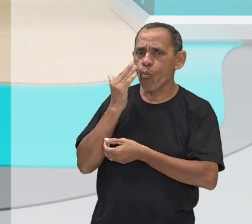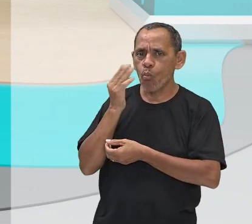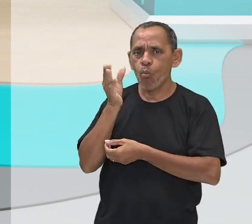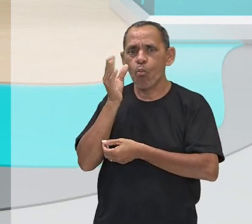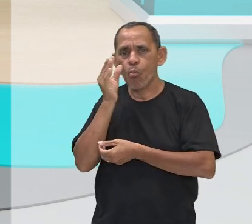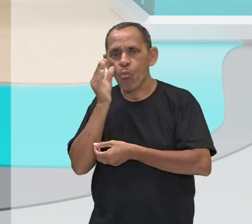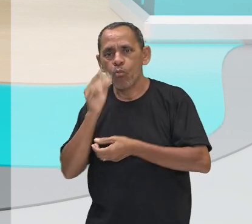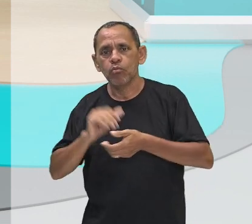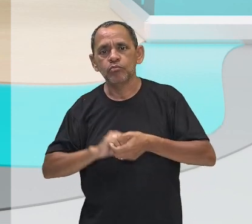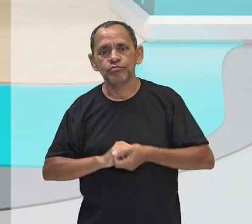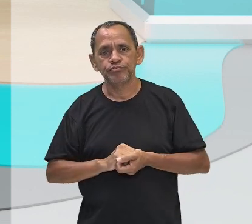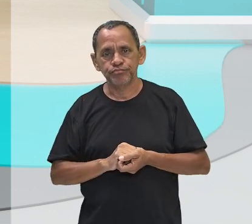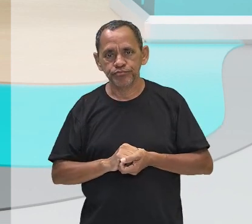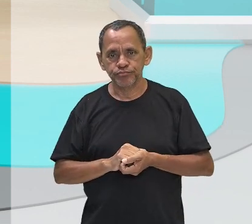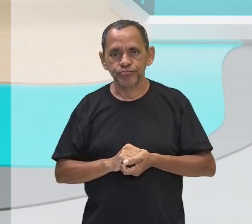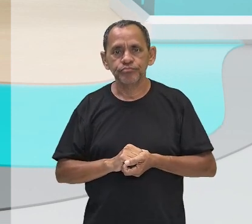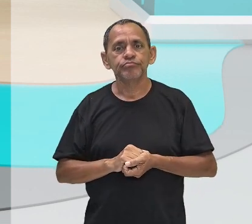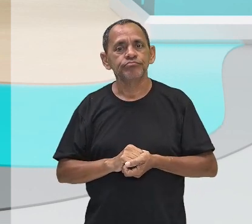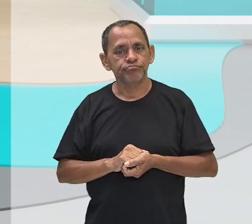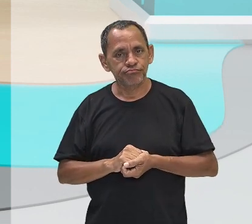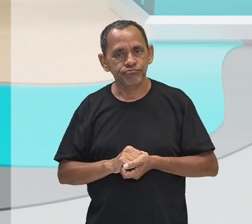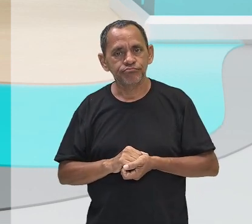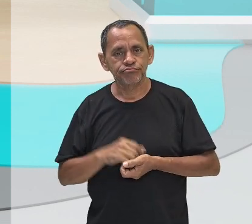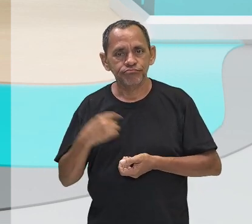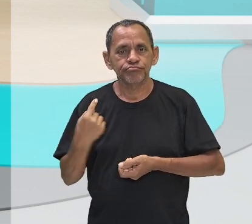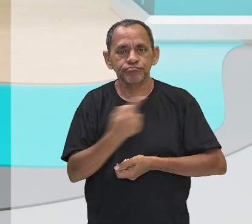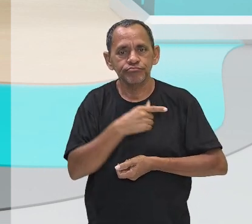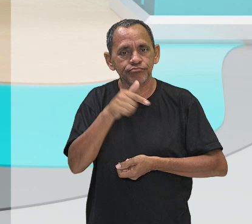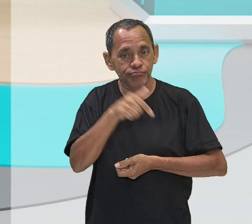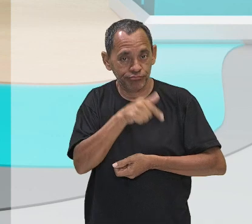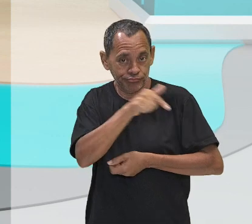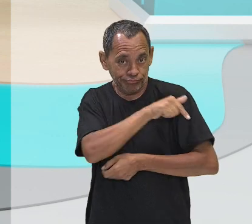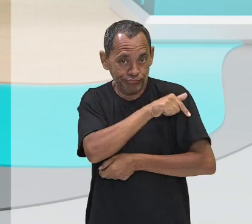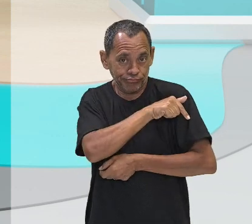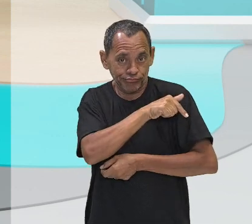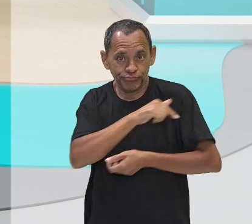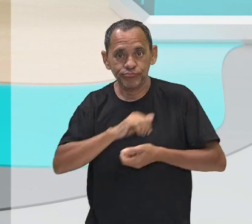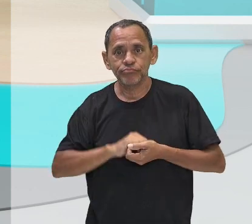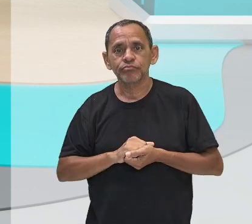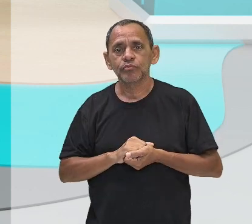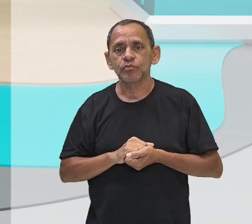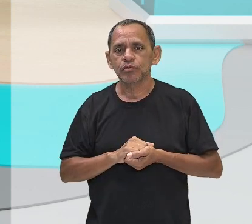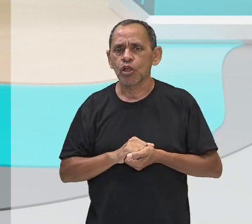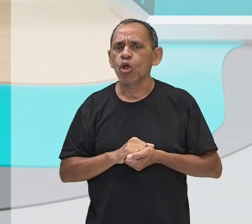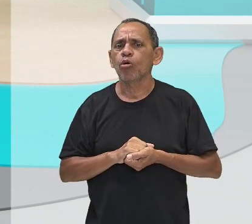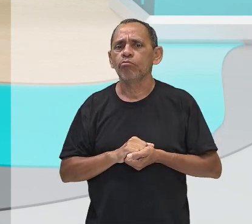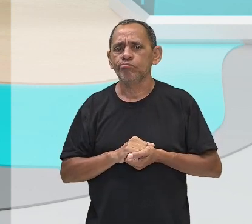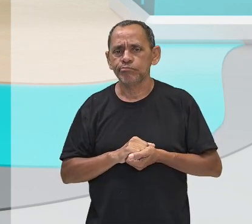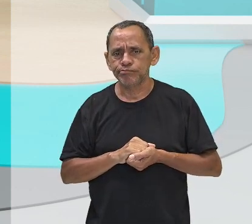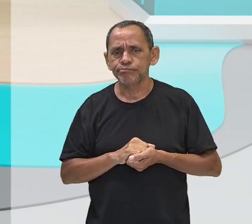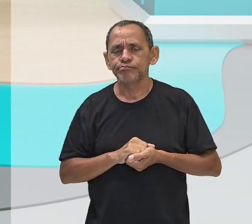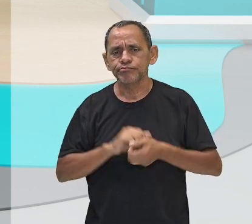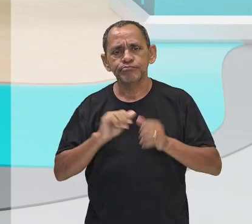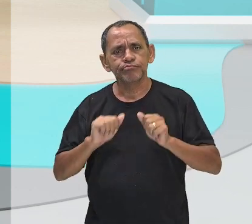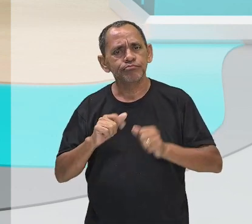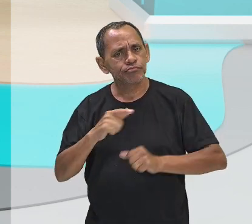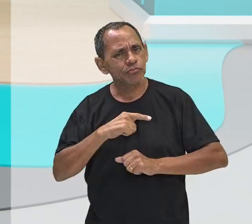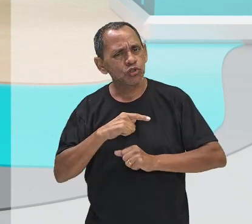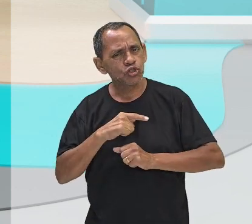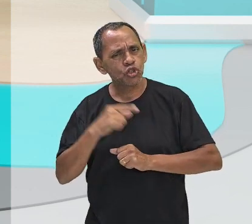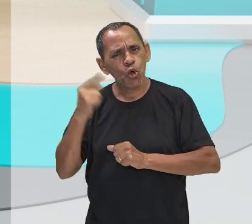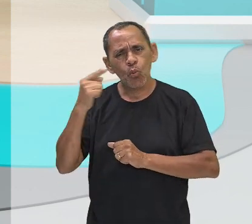é isso. Para a gente que é do 7º ano, talvez possa parecer um pouco, possa soar, né, um